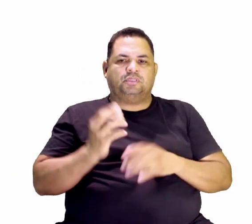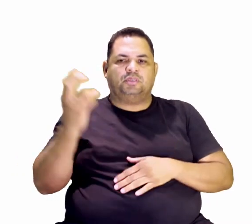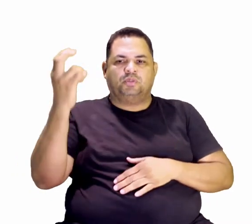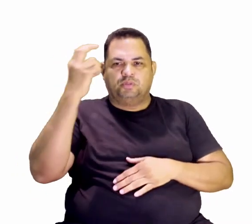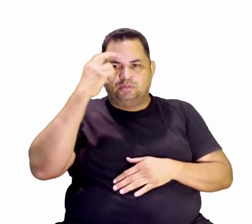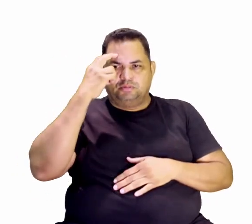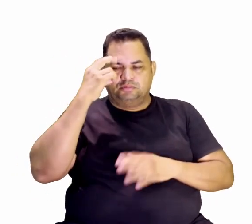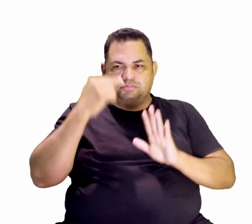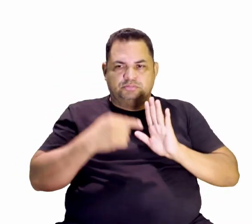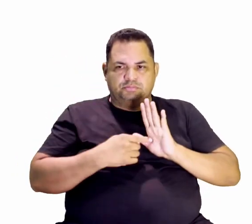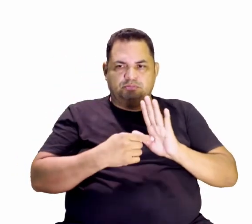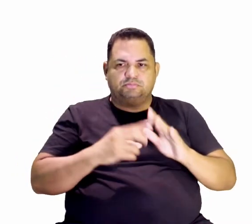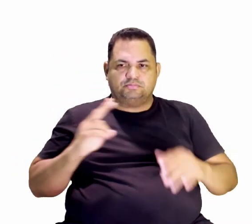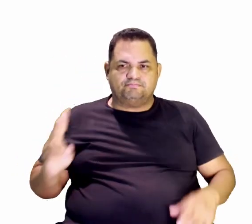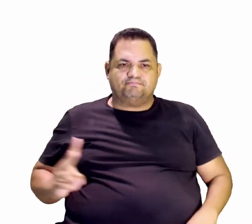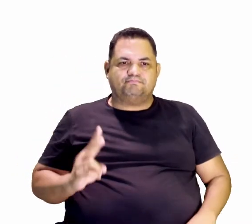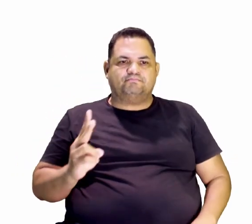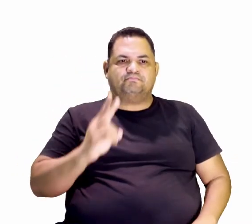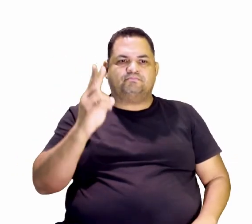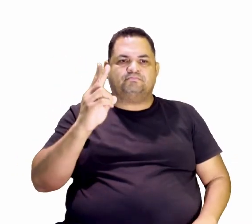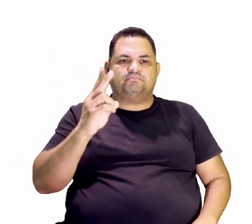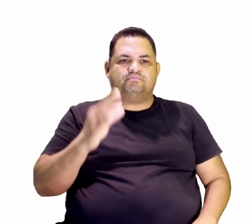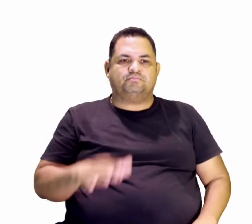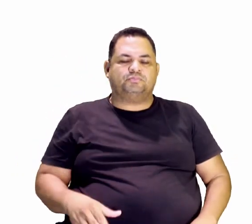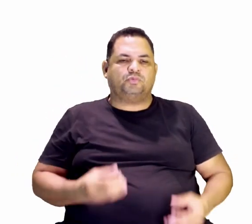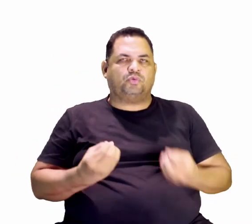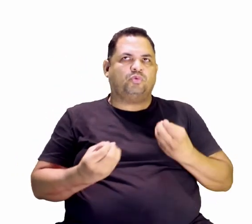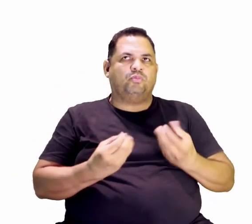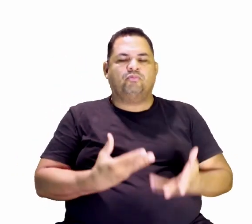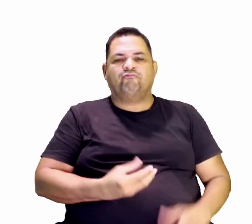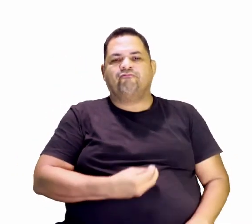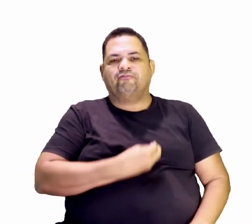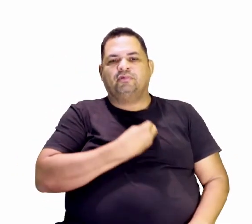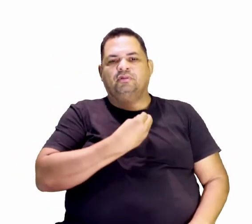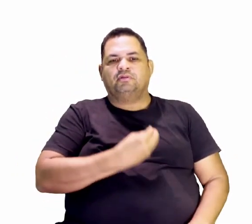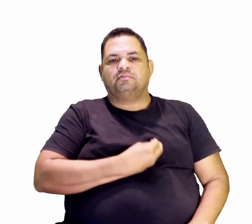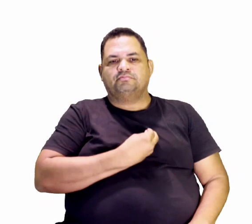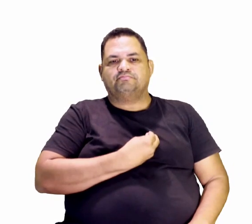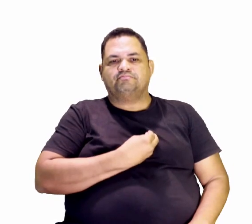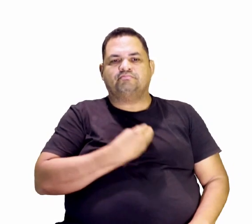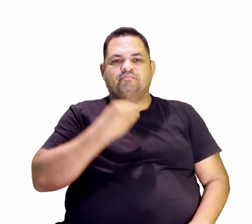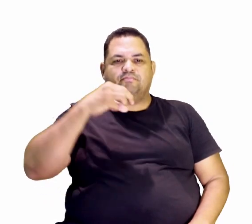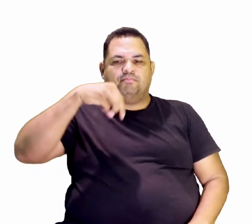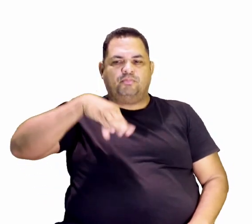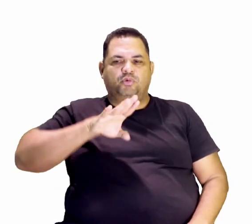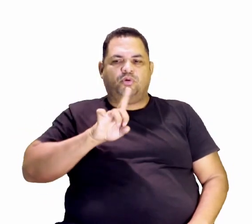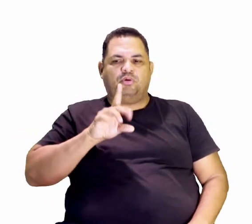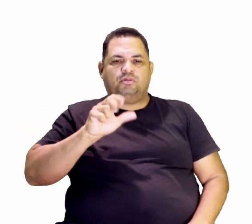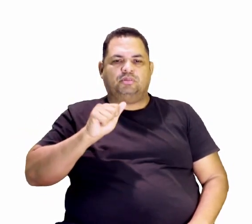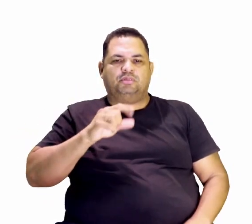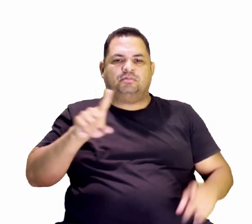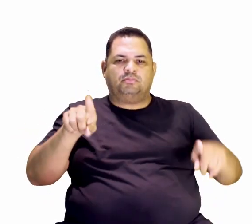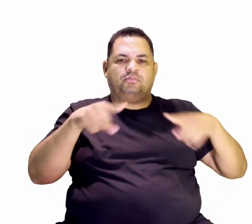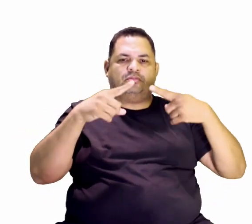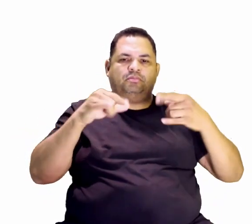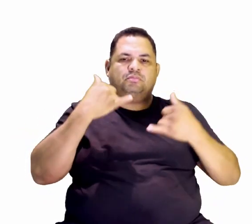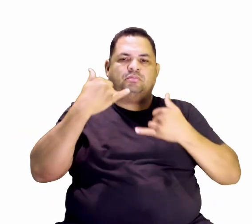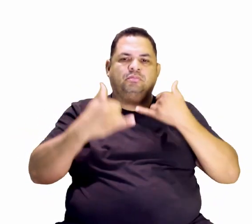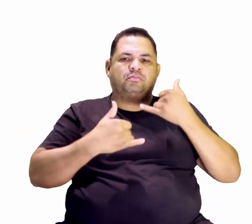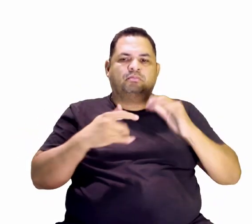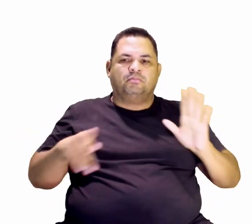que expressam valores e estilos de vida, moda, música e